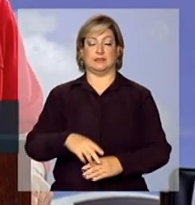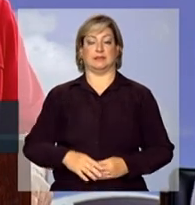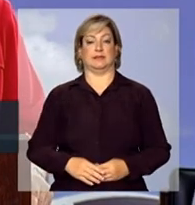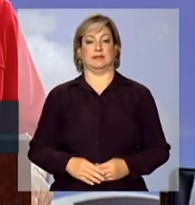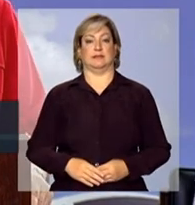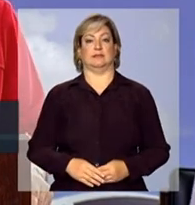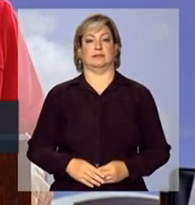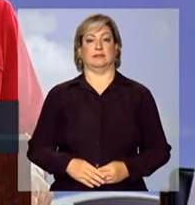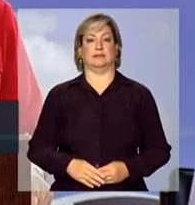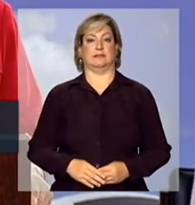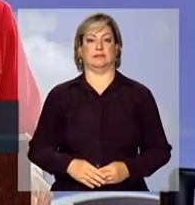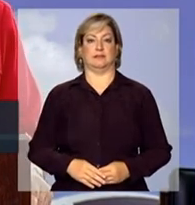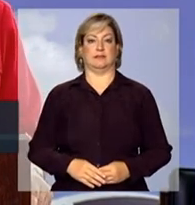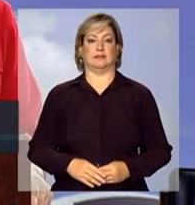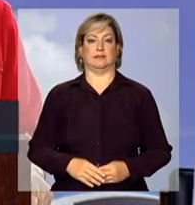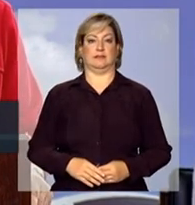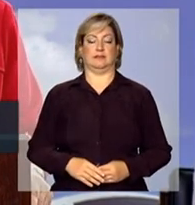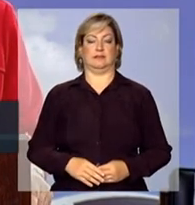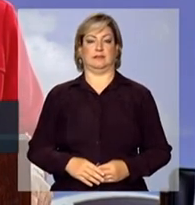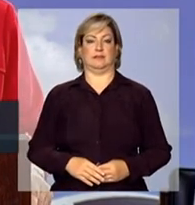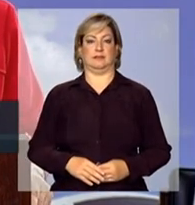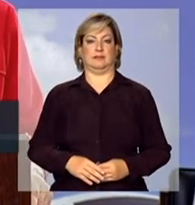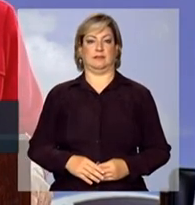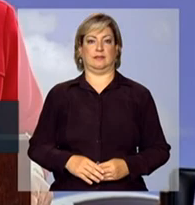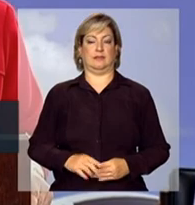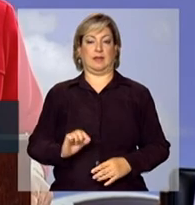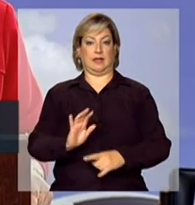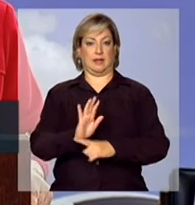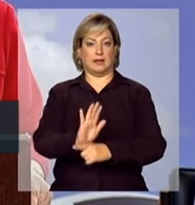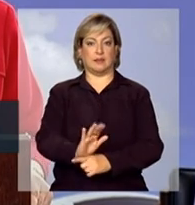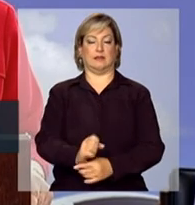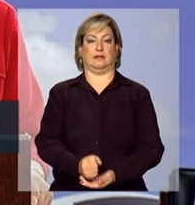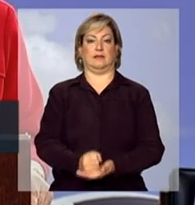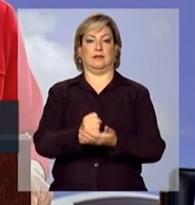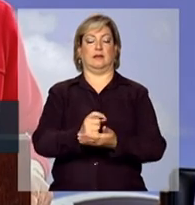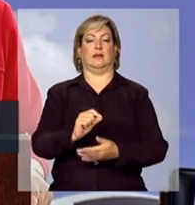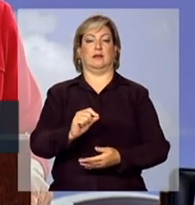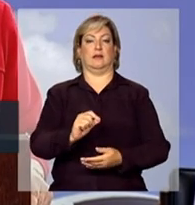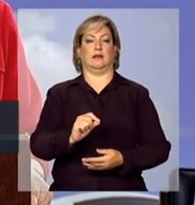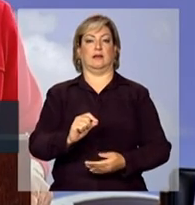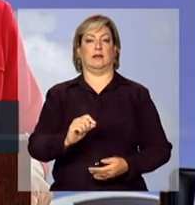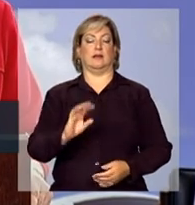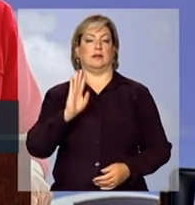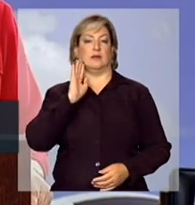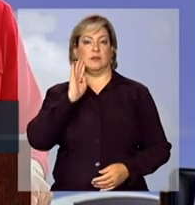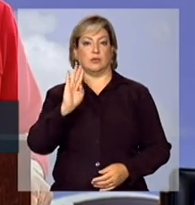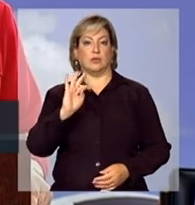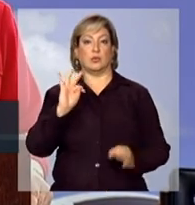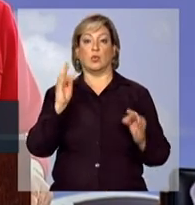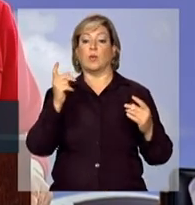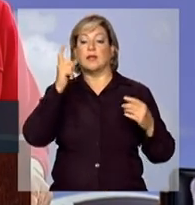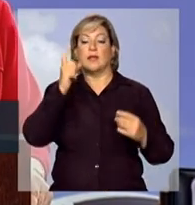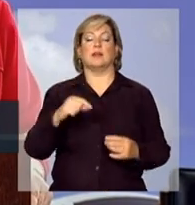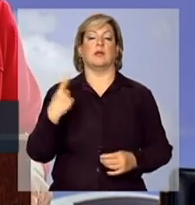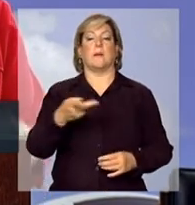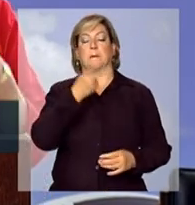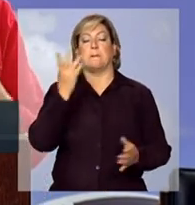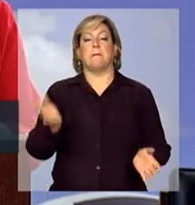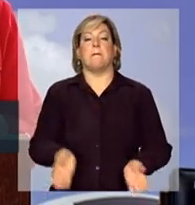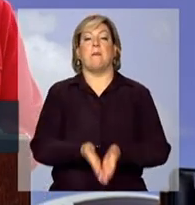E aí o que defendeu os interesses dos mais pobres